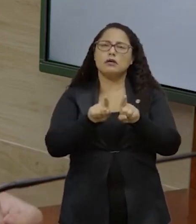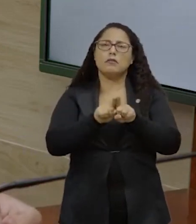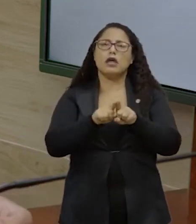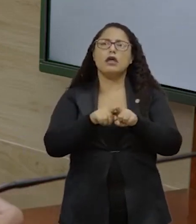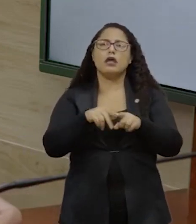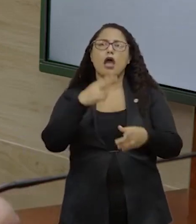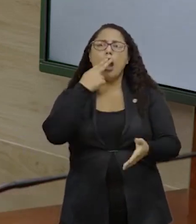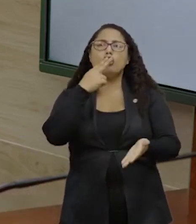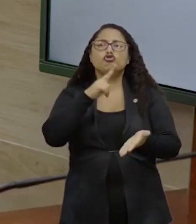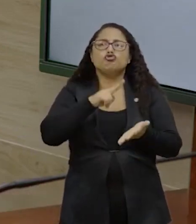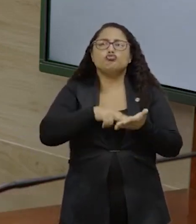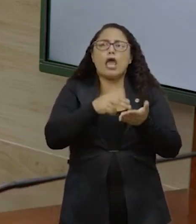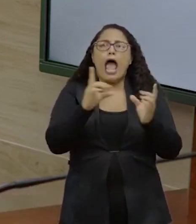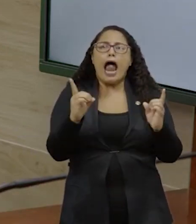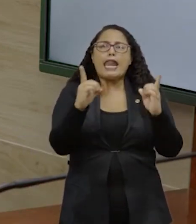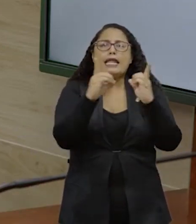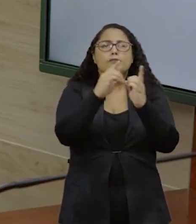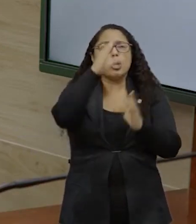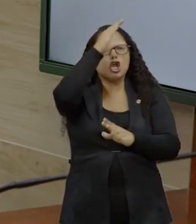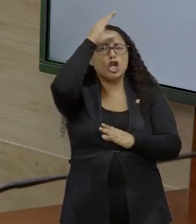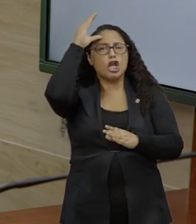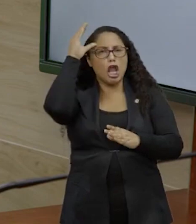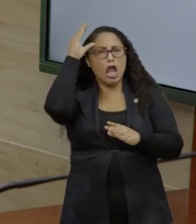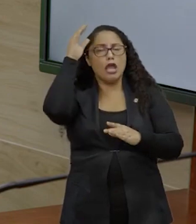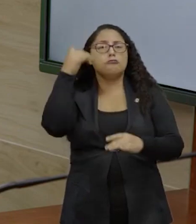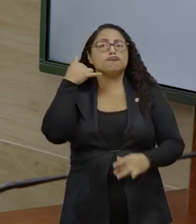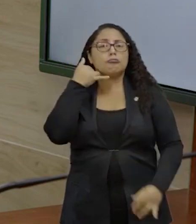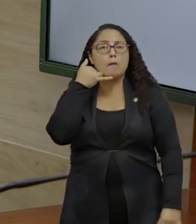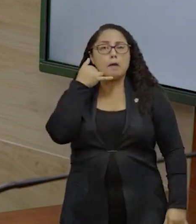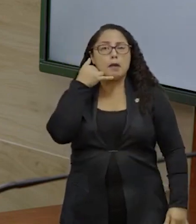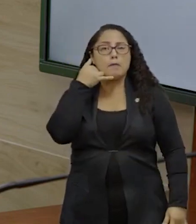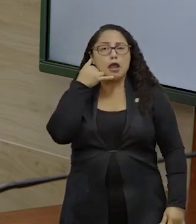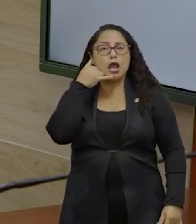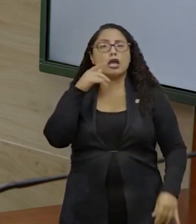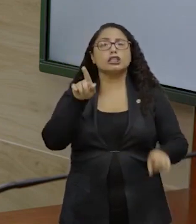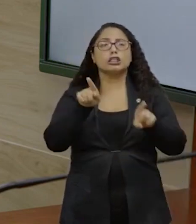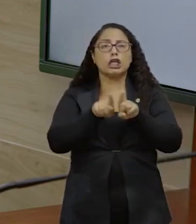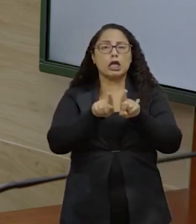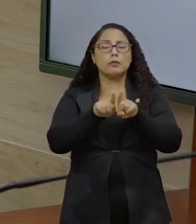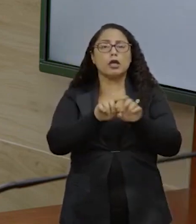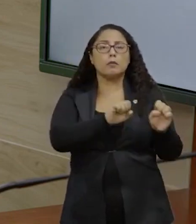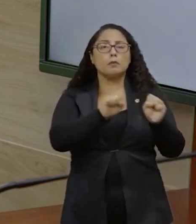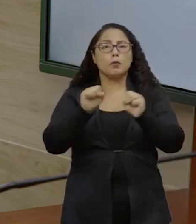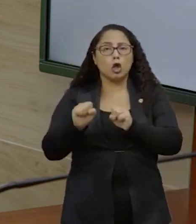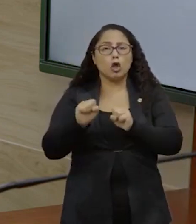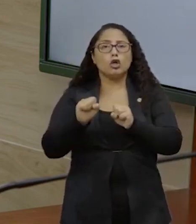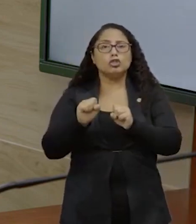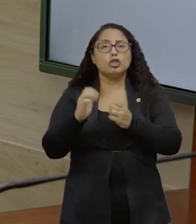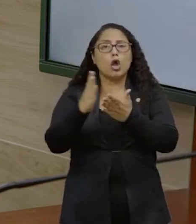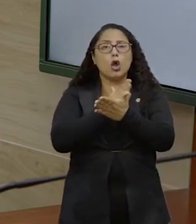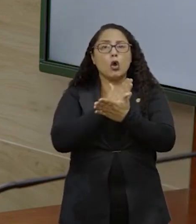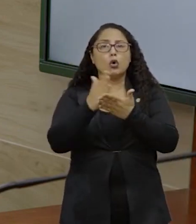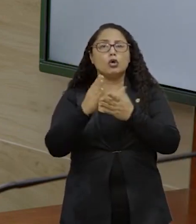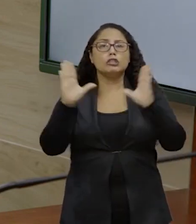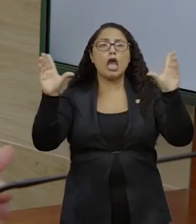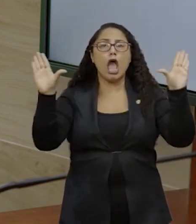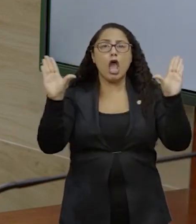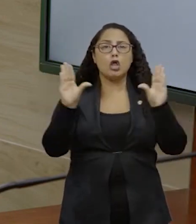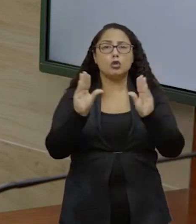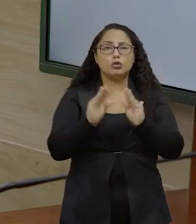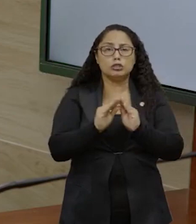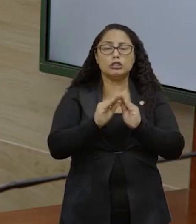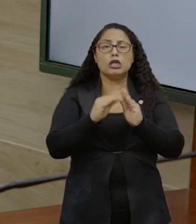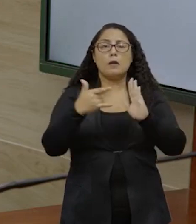bem assumir, por exemplo, atendimento ao cliente, Call center. call center, ele pode, em alguns casos, reduzir o número